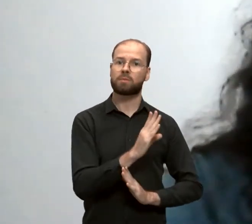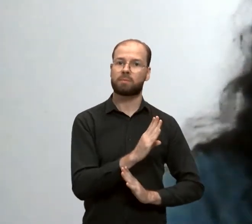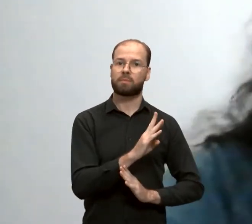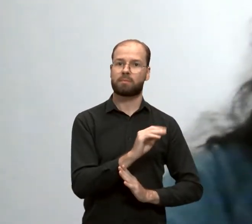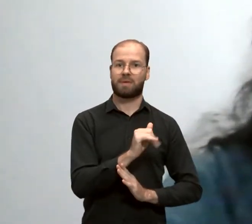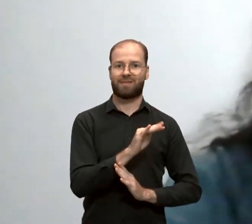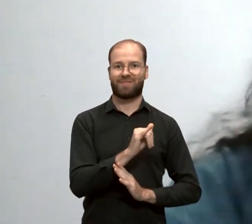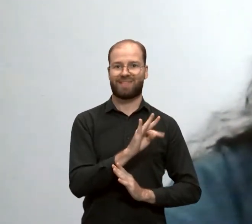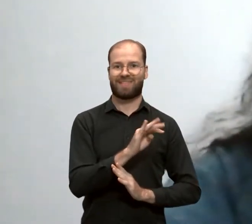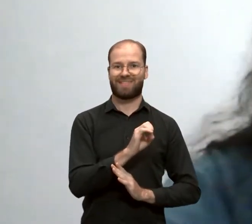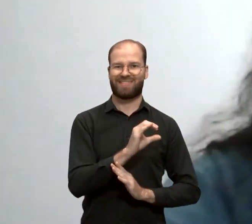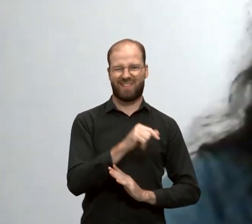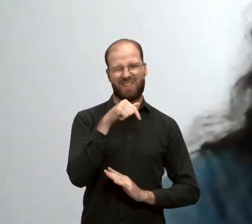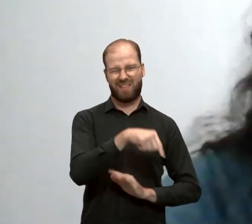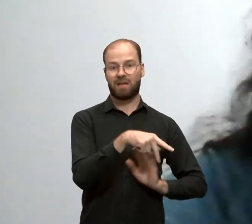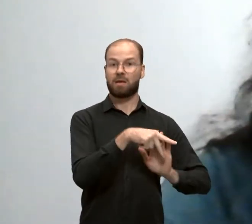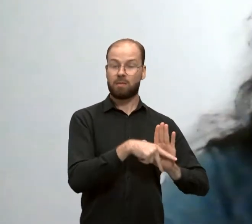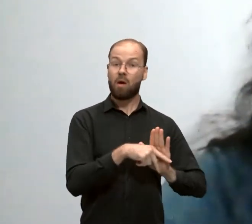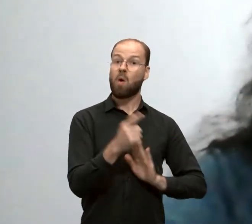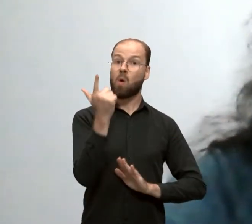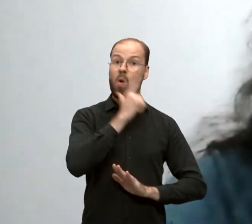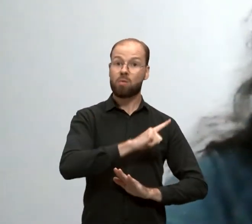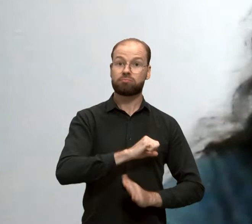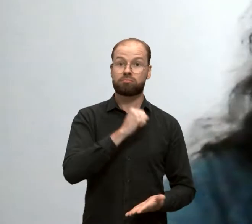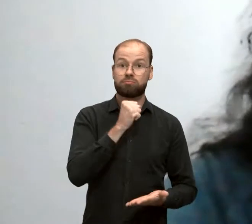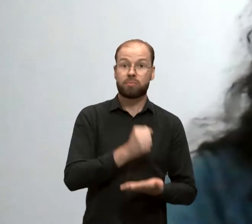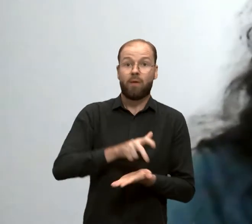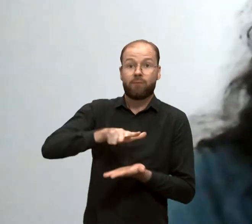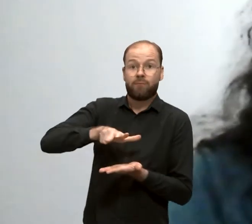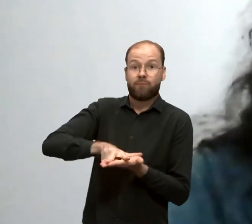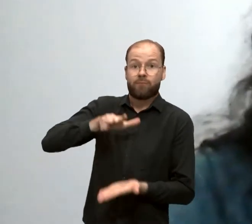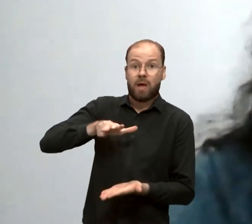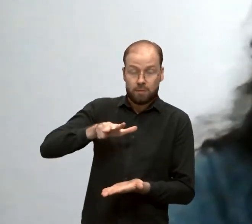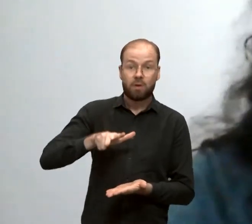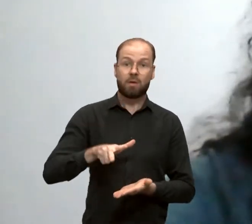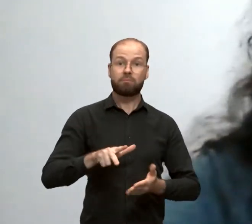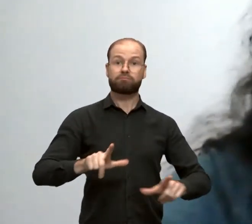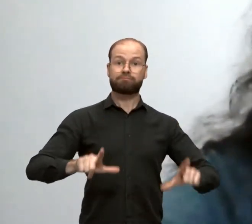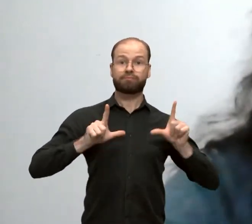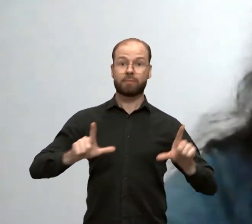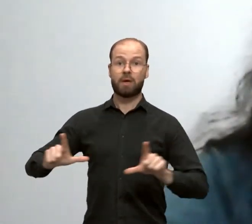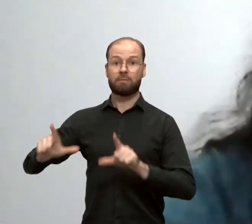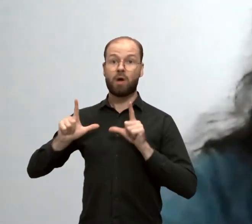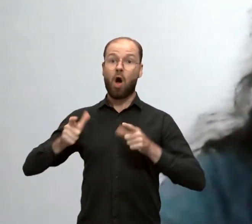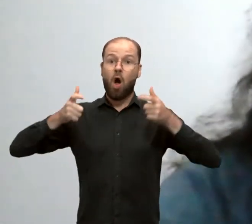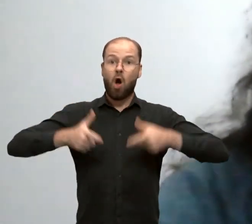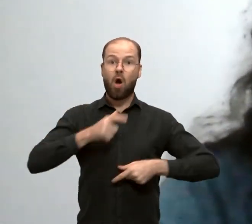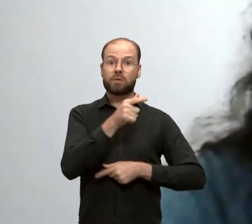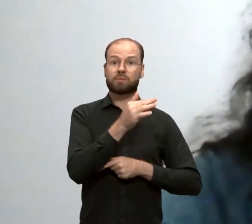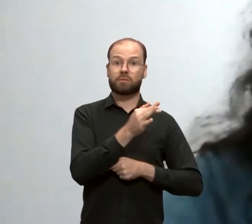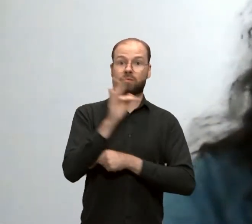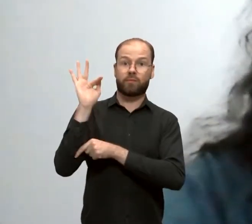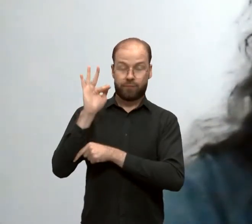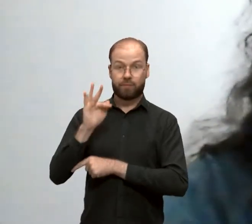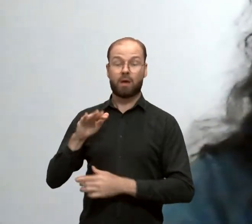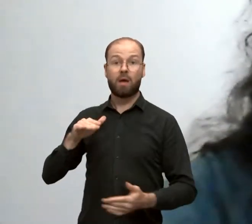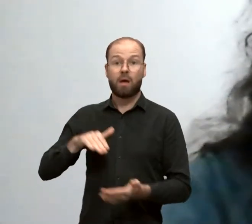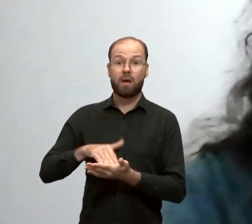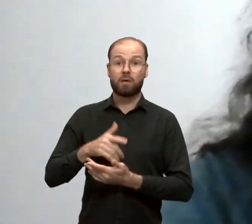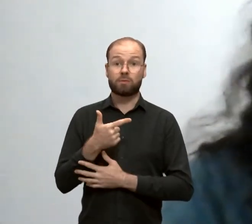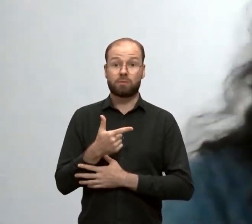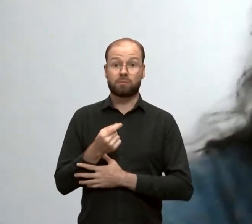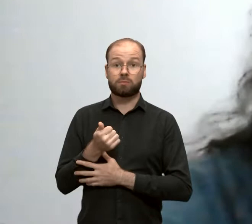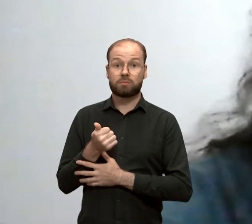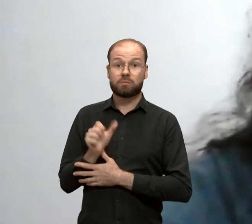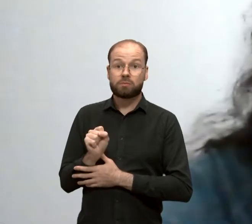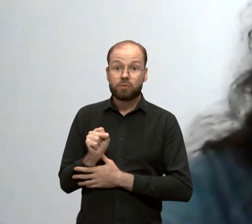ter uma validação de título na França. Então, isso foi no final de 2018, eu já saí